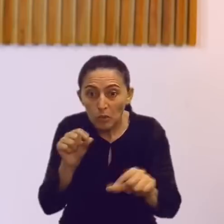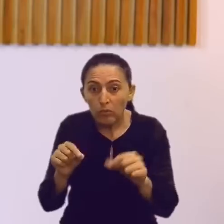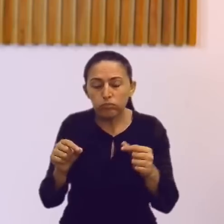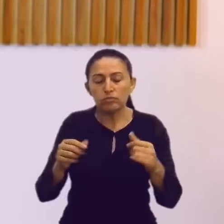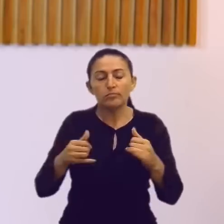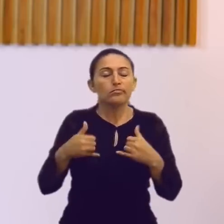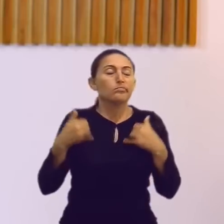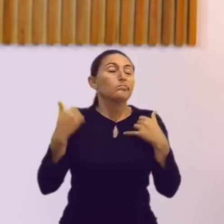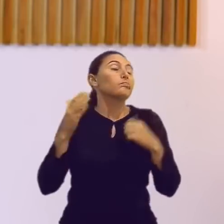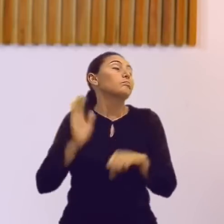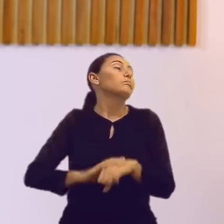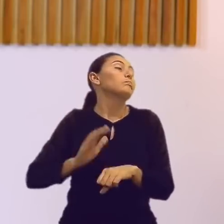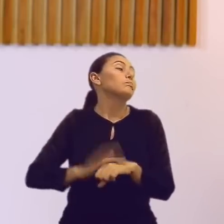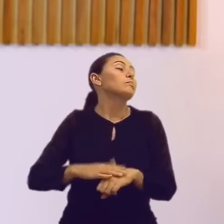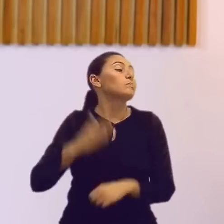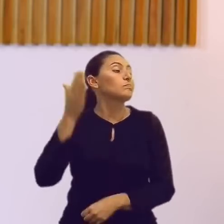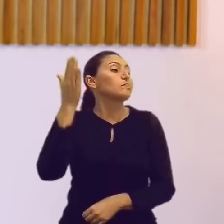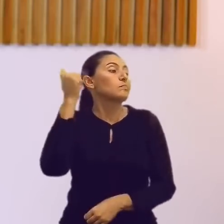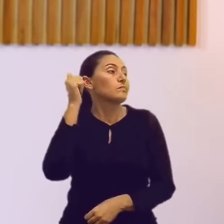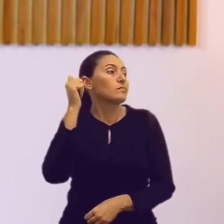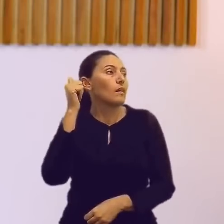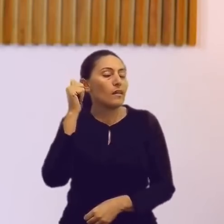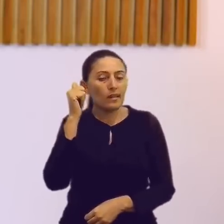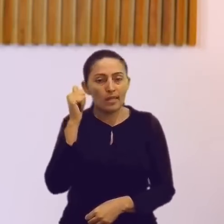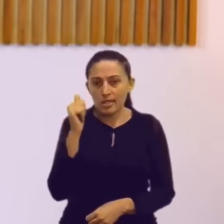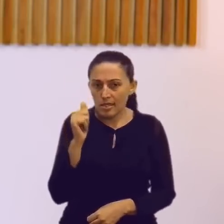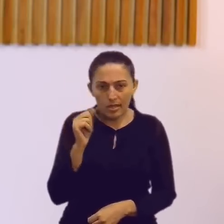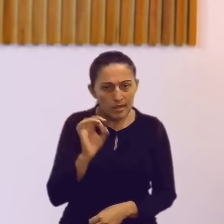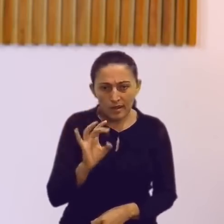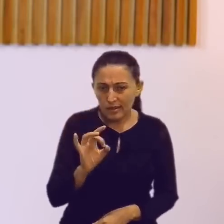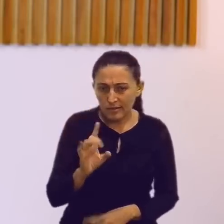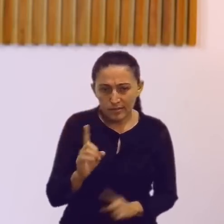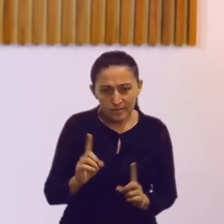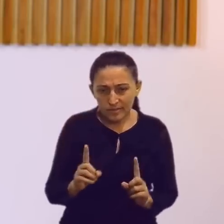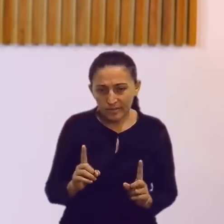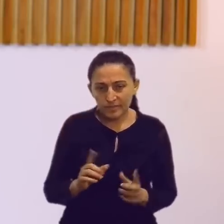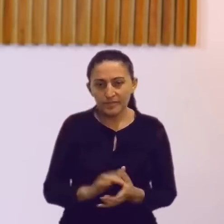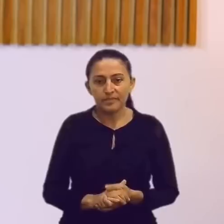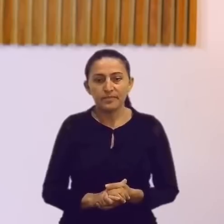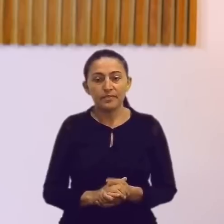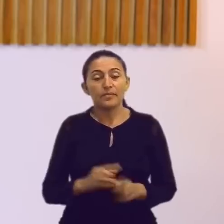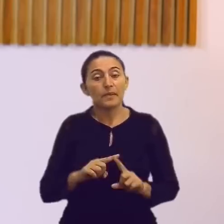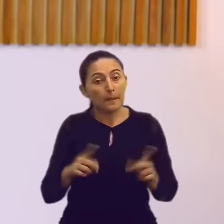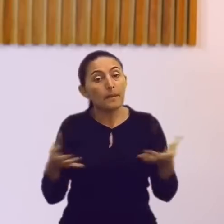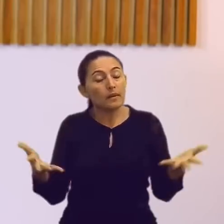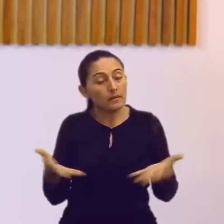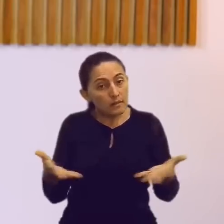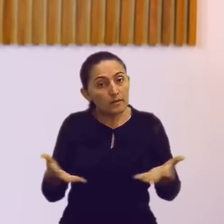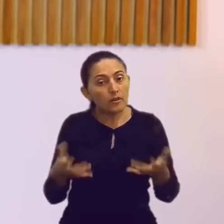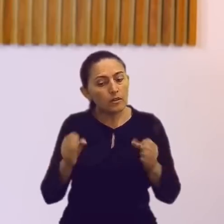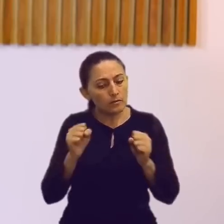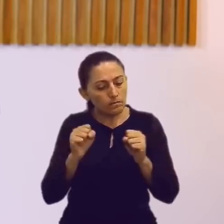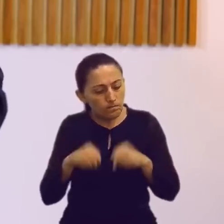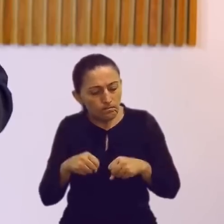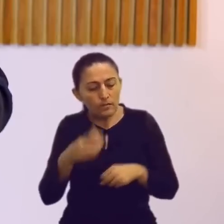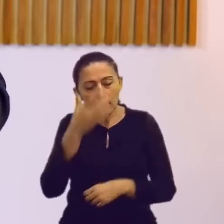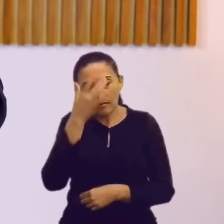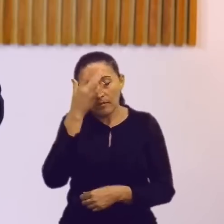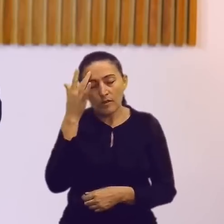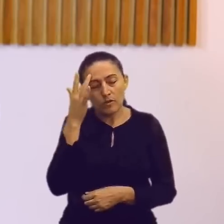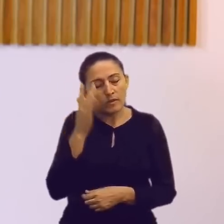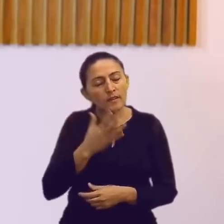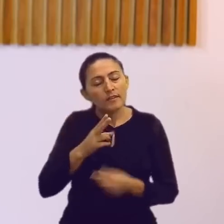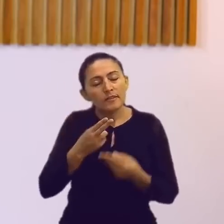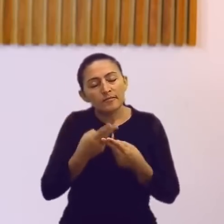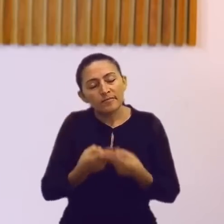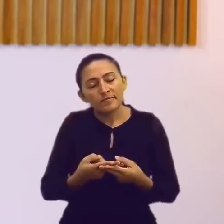autoconfiante, para que ele não fosse mais presumido, mas agora sim, uma pessoa calma, uma pessoa com